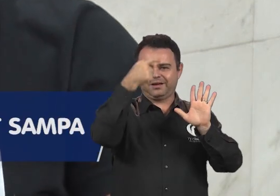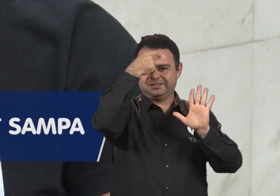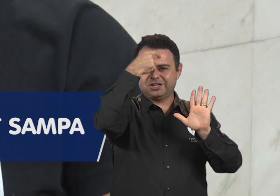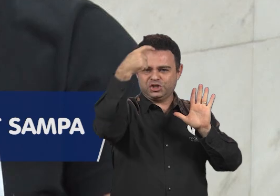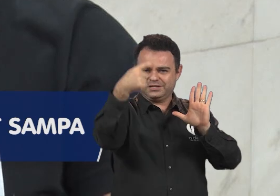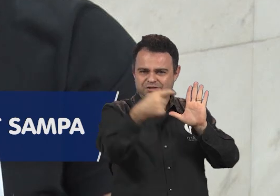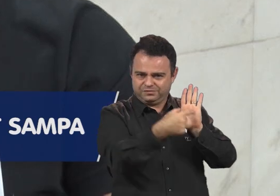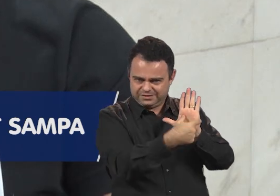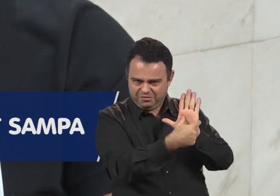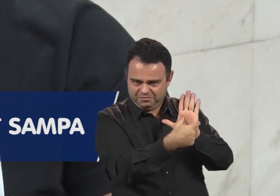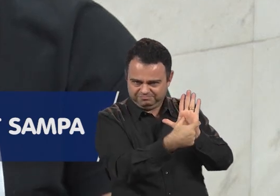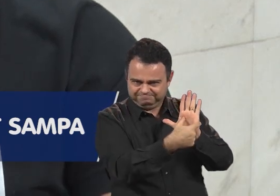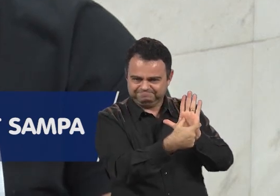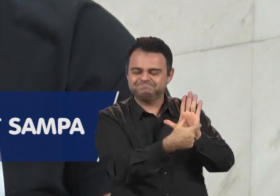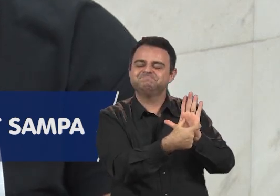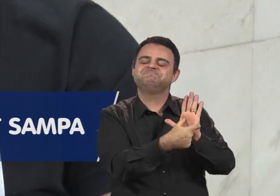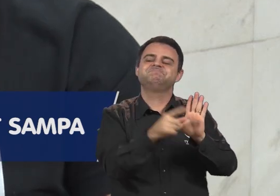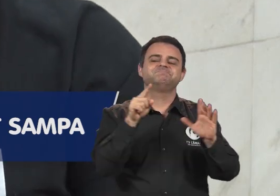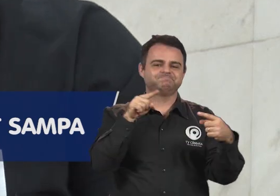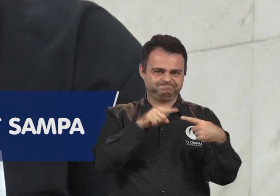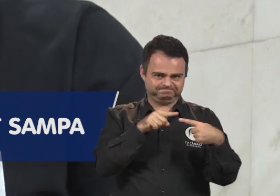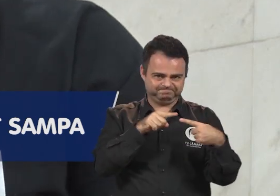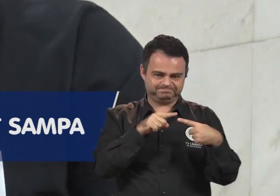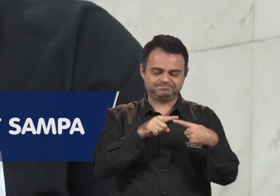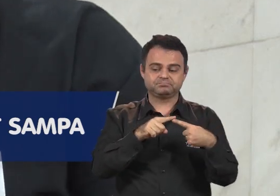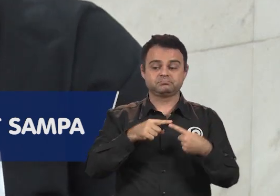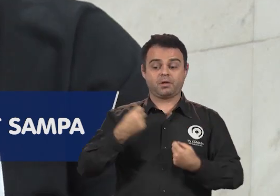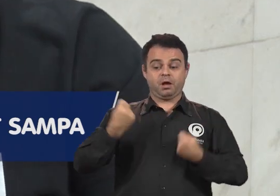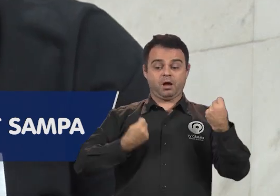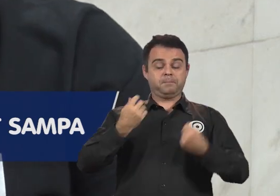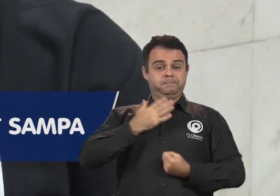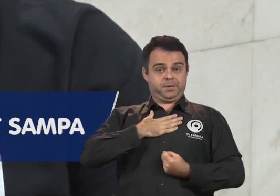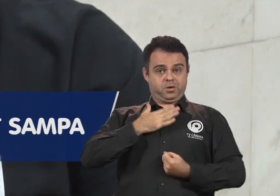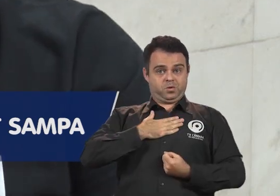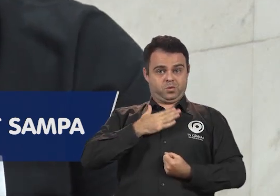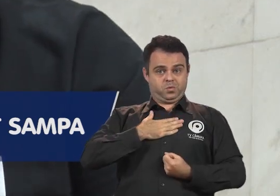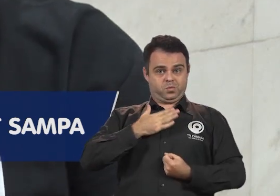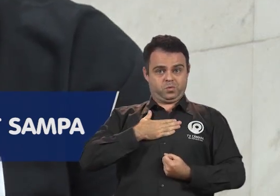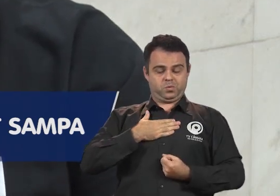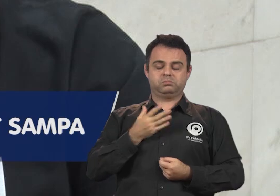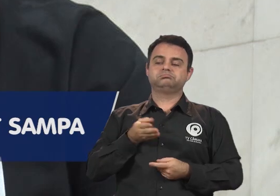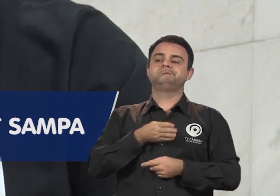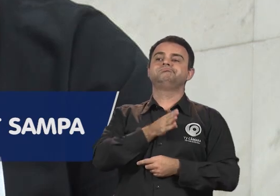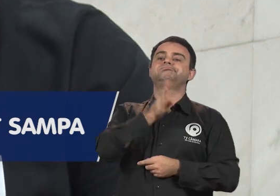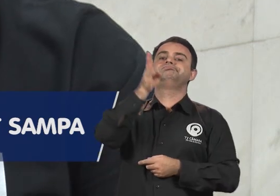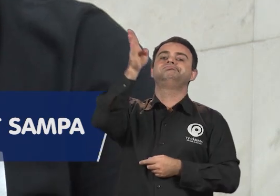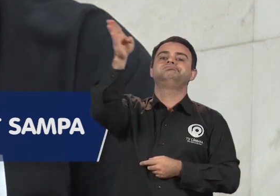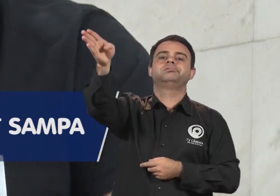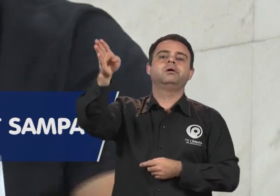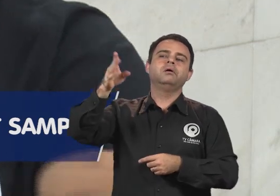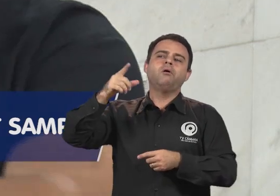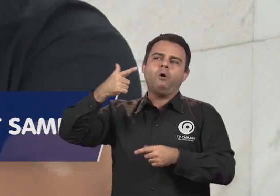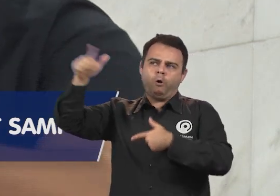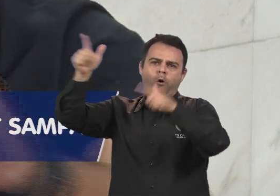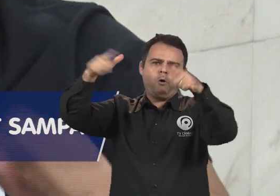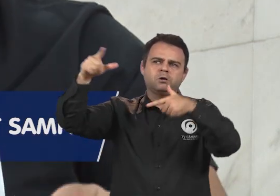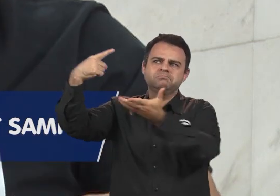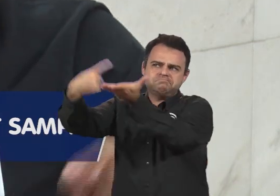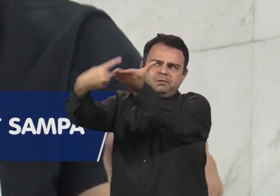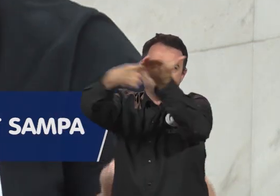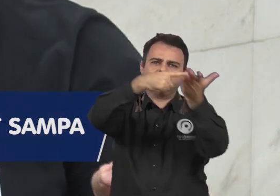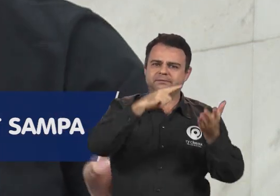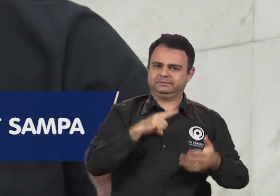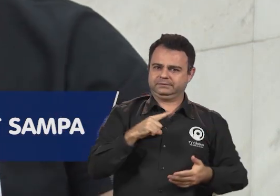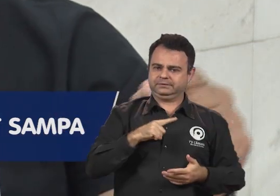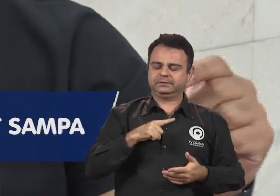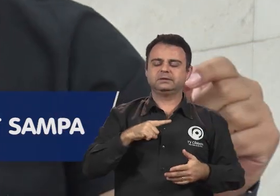nessa viagem especificamente, eu fui com um carro particular, que eu tinha alguns compromissos no final de semana em São Paulo, e passei por diversos pontos em